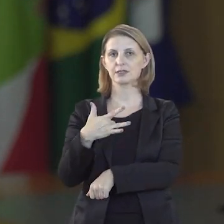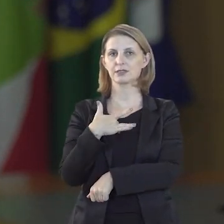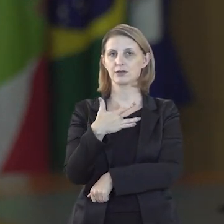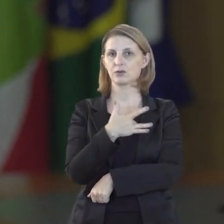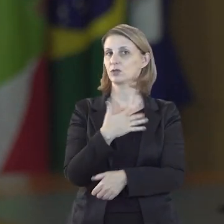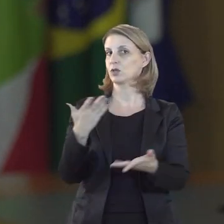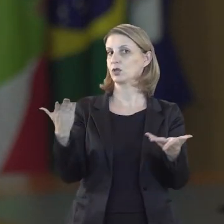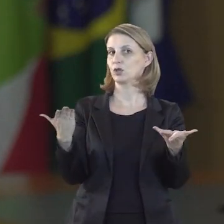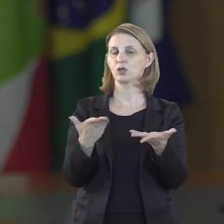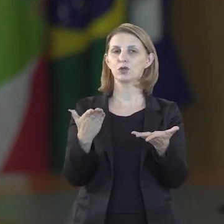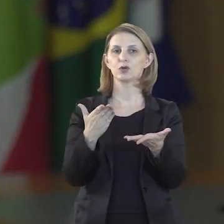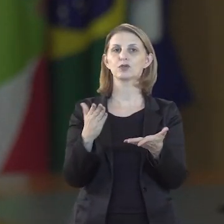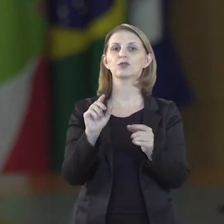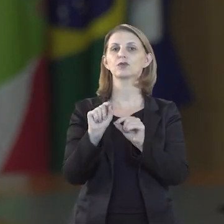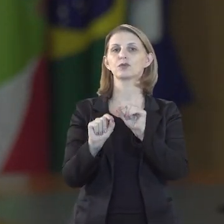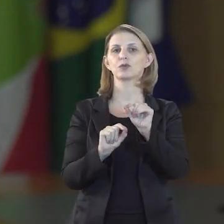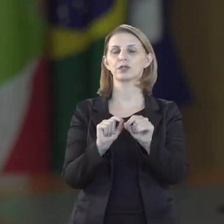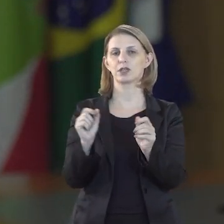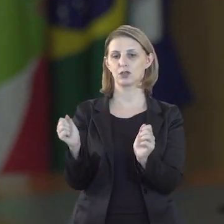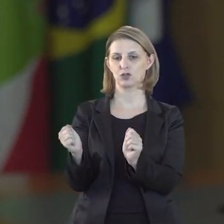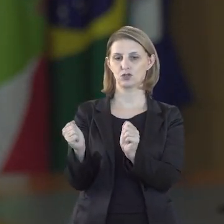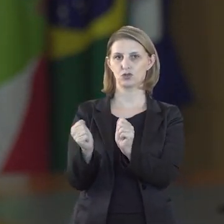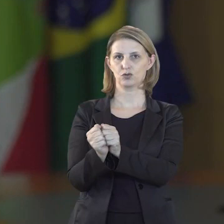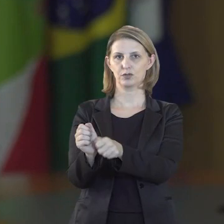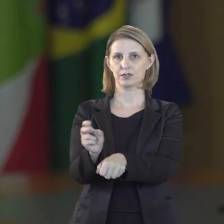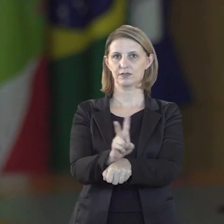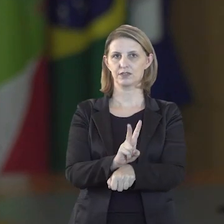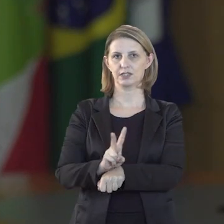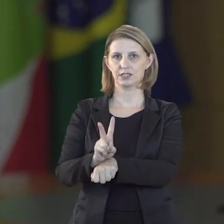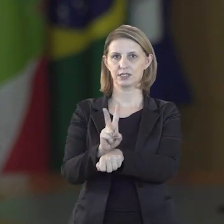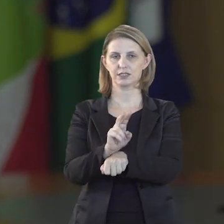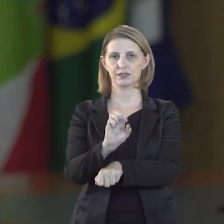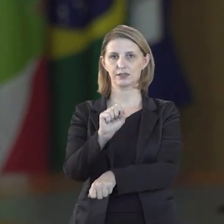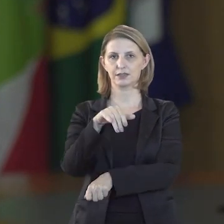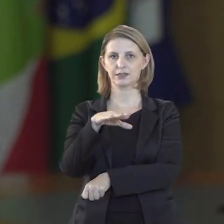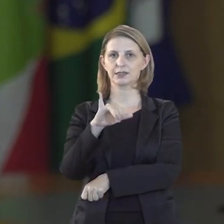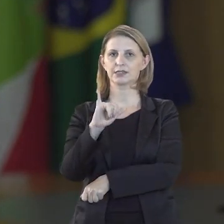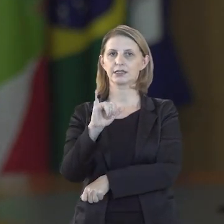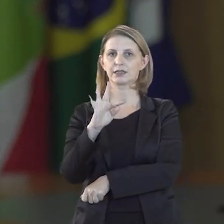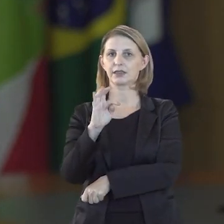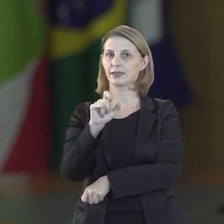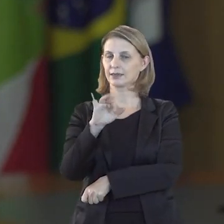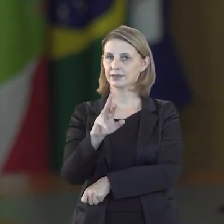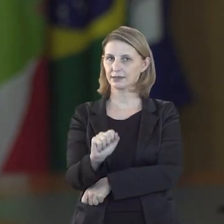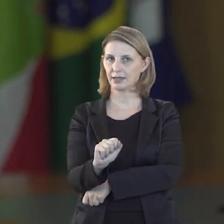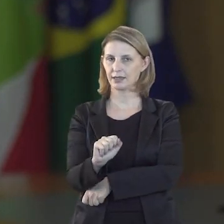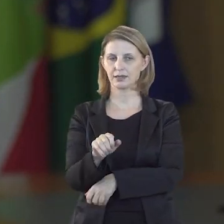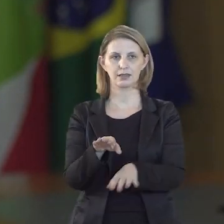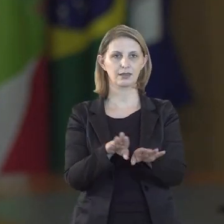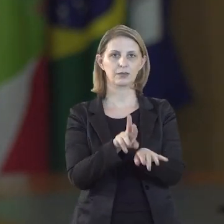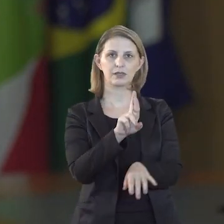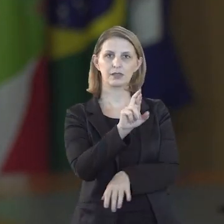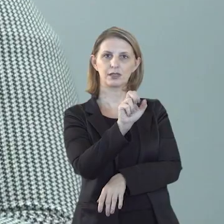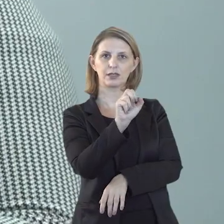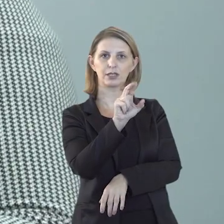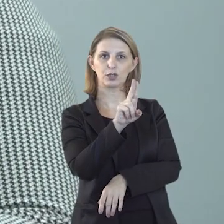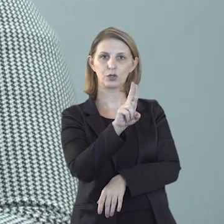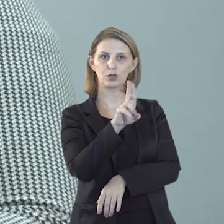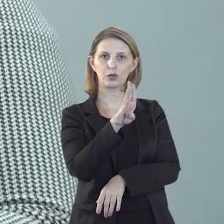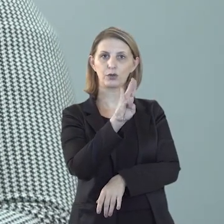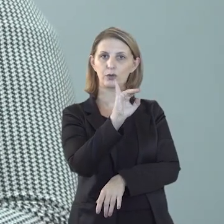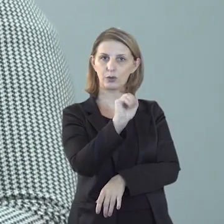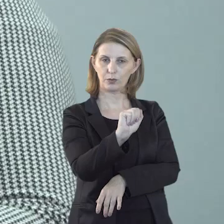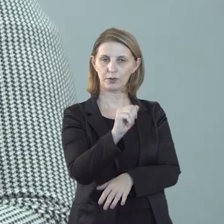saúde e atualmente desempenha suas atividades junto à Vigilância Sanitária de Joinville. Rúbia Hermel